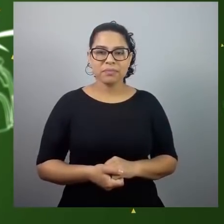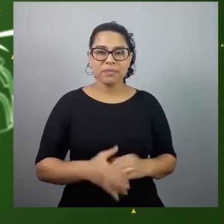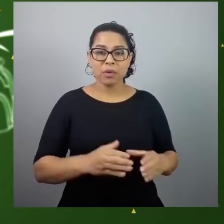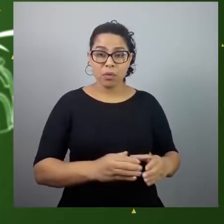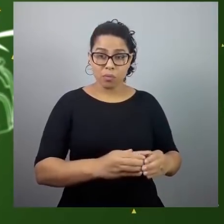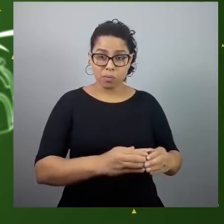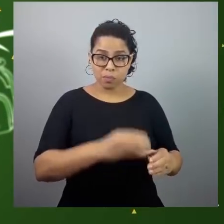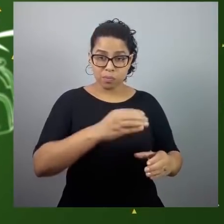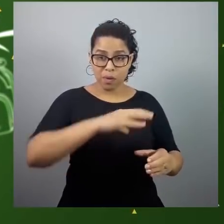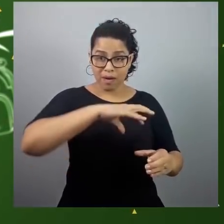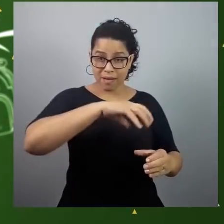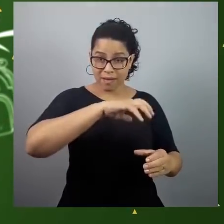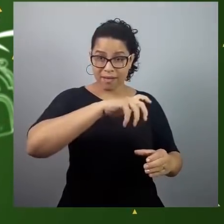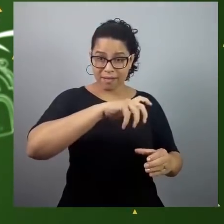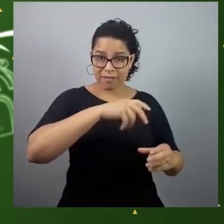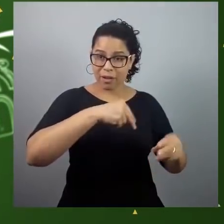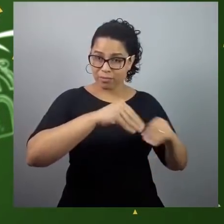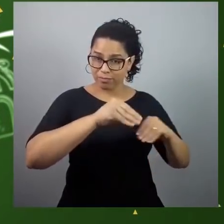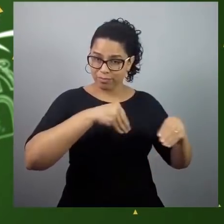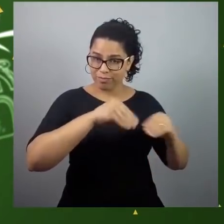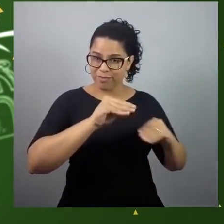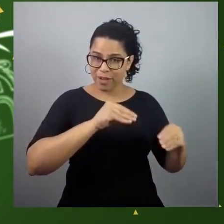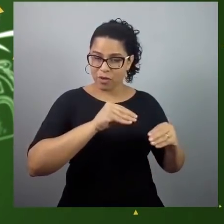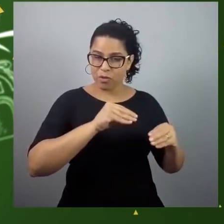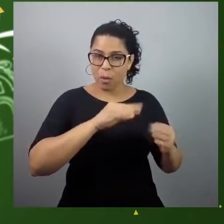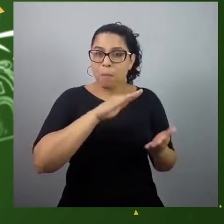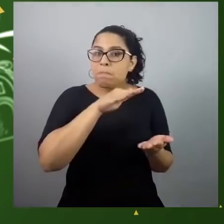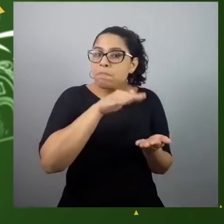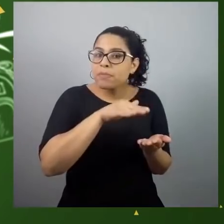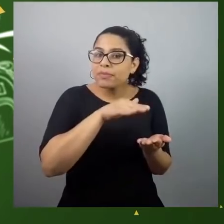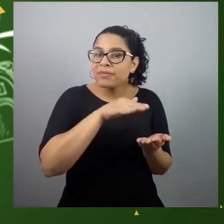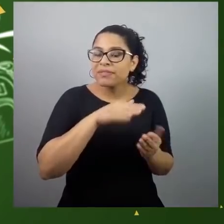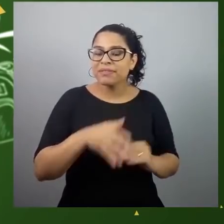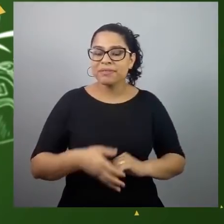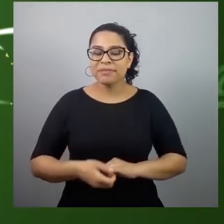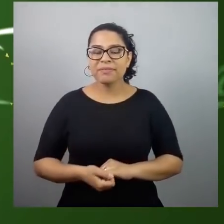garrafa PET pequena, olha só.